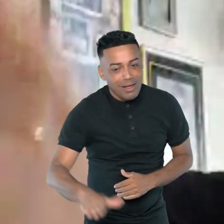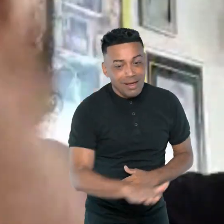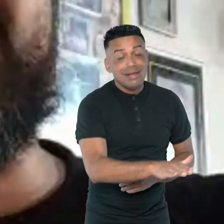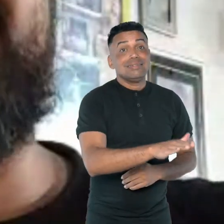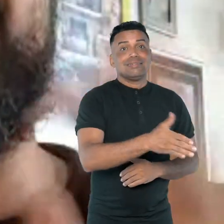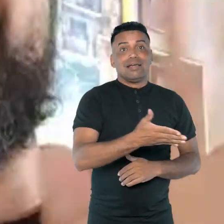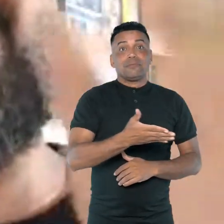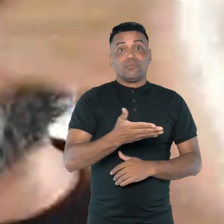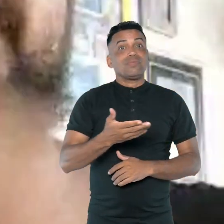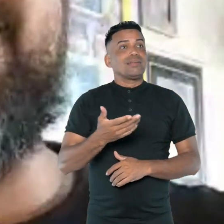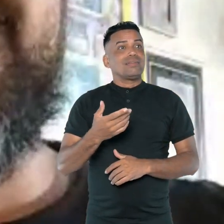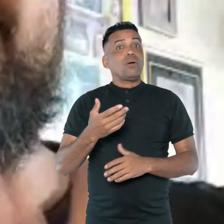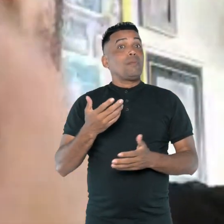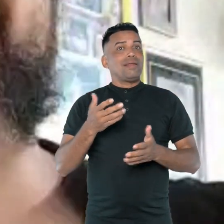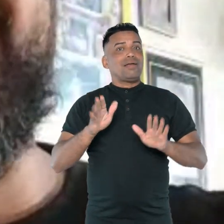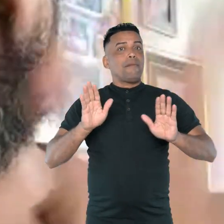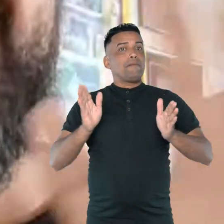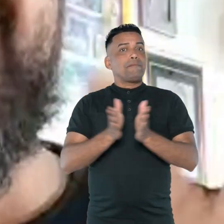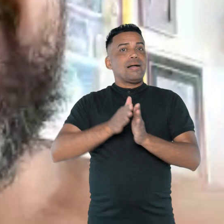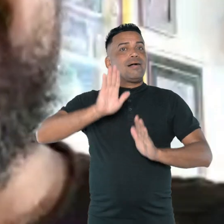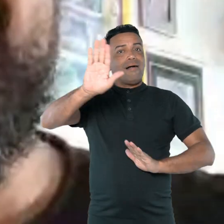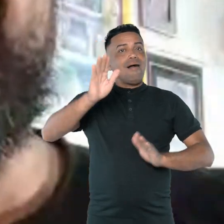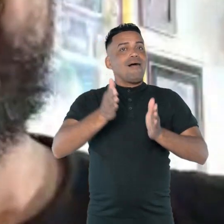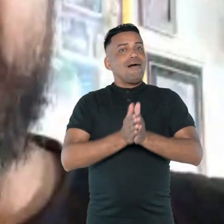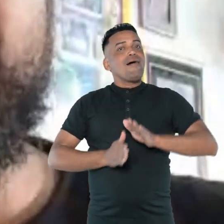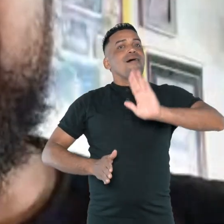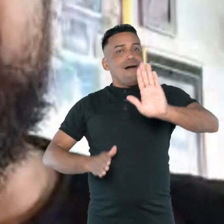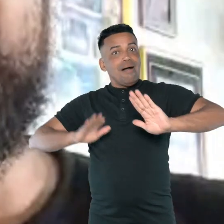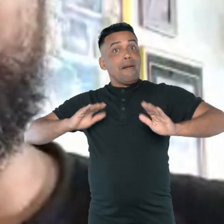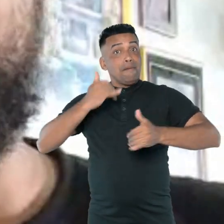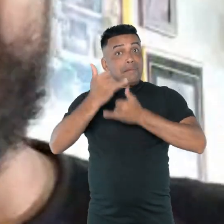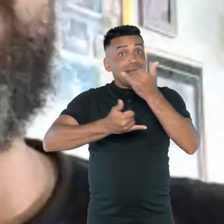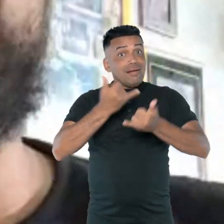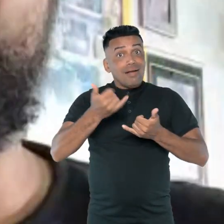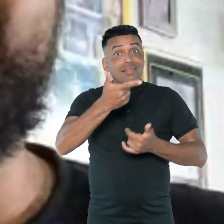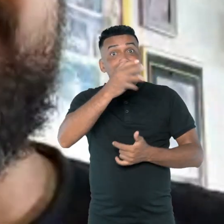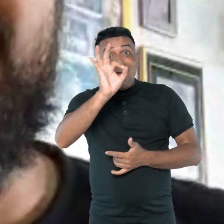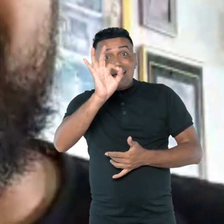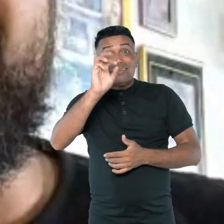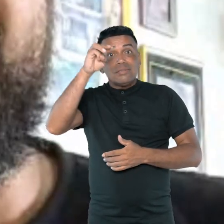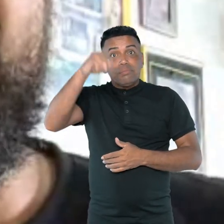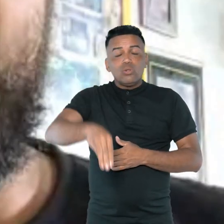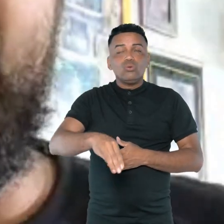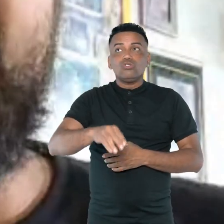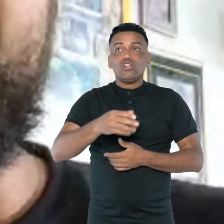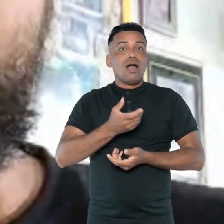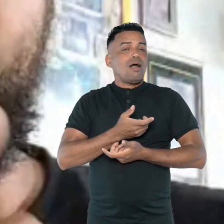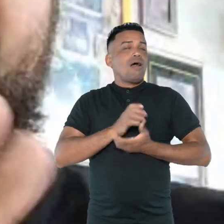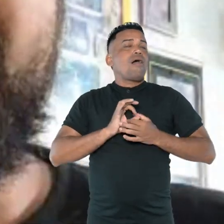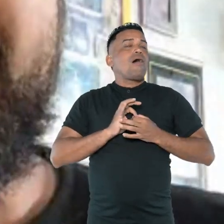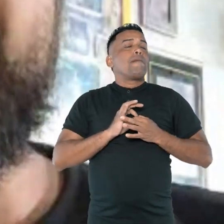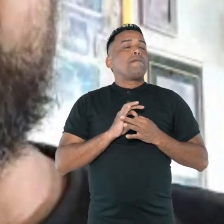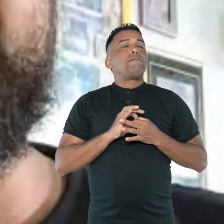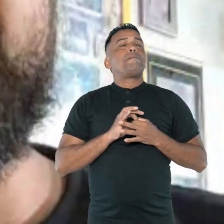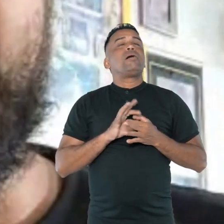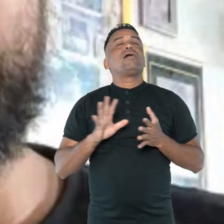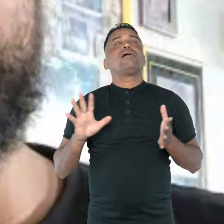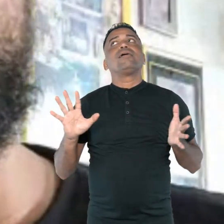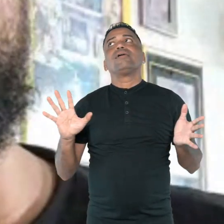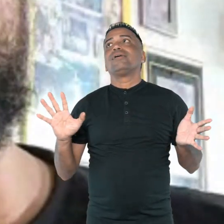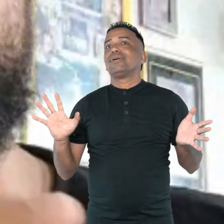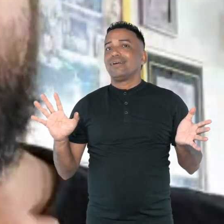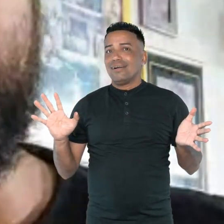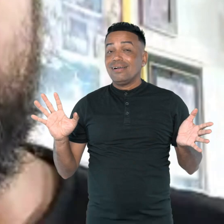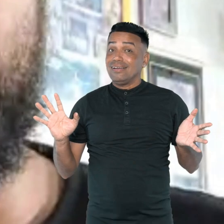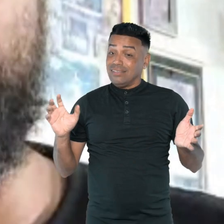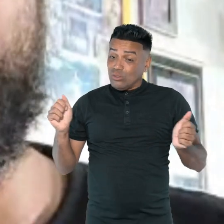criança e brinca com ela daqueles jogos de mão, sabe, andoletar, 10 minutos. Isso já te destrava. Então, isso, é estar